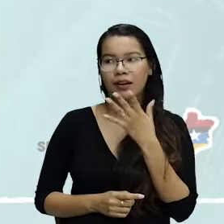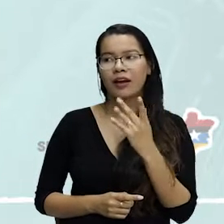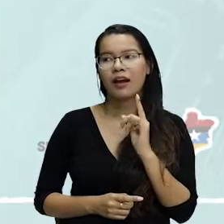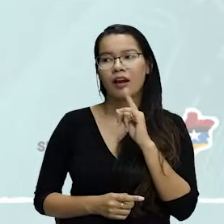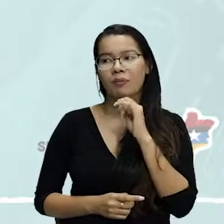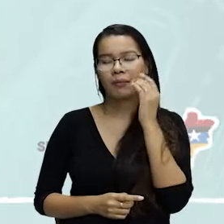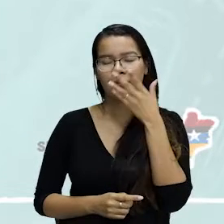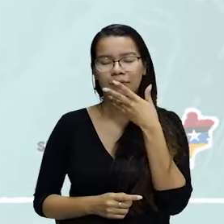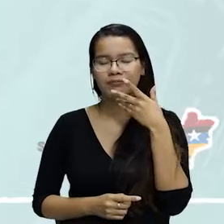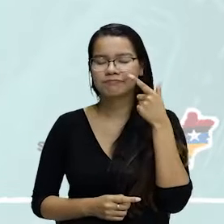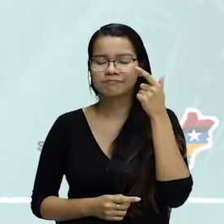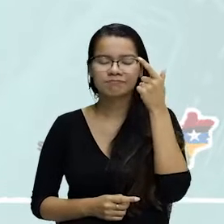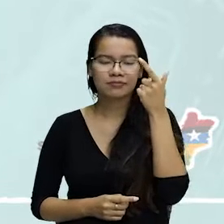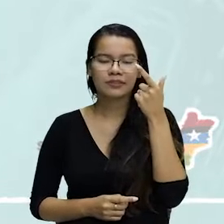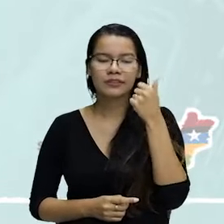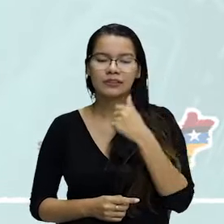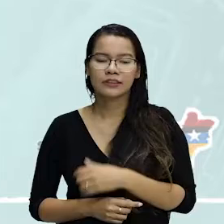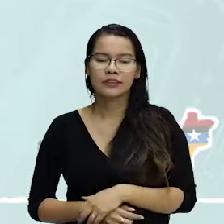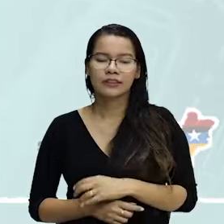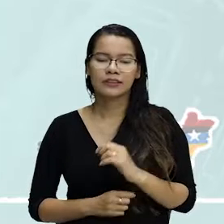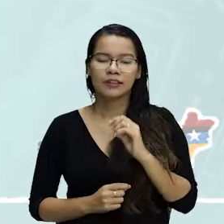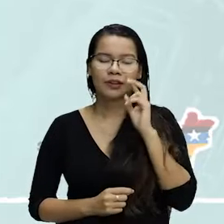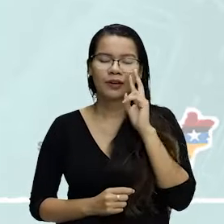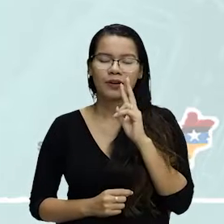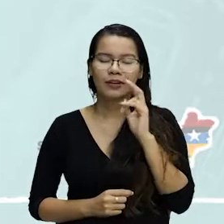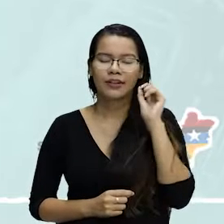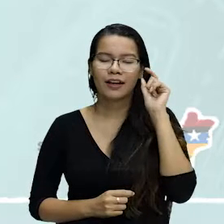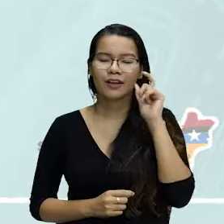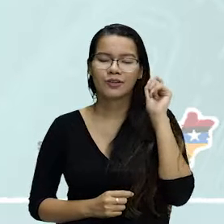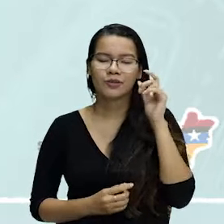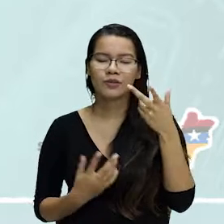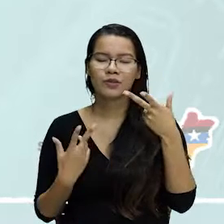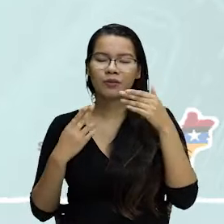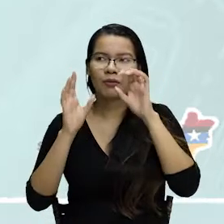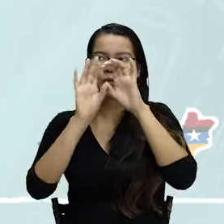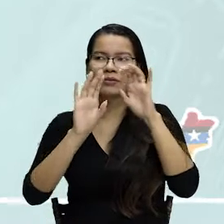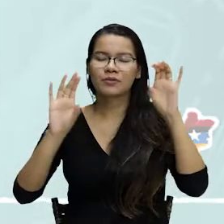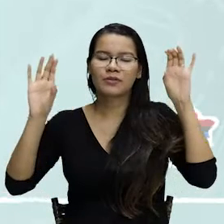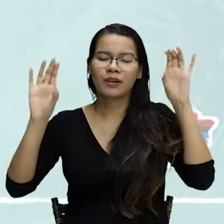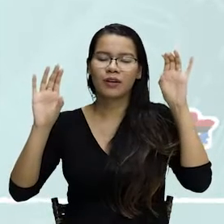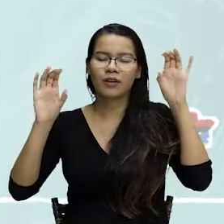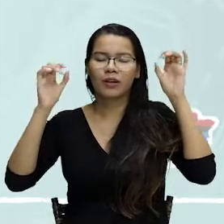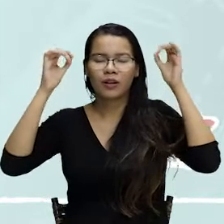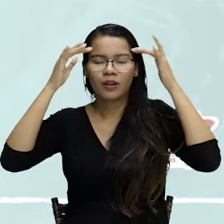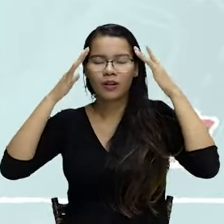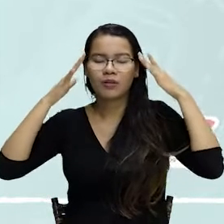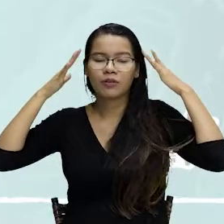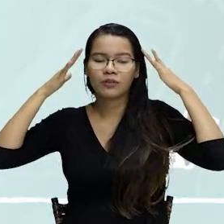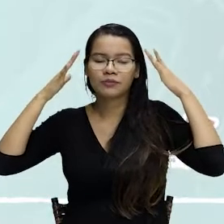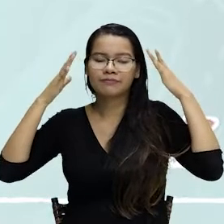bonito. Ai, que olhos azuis, como o céu, louro, elegante e